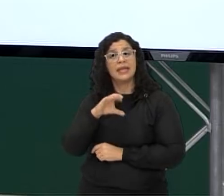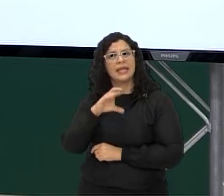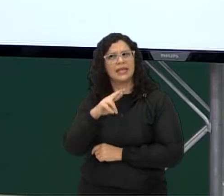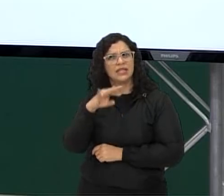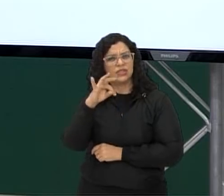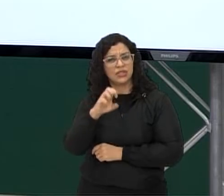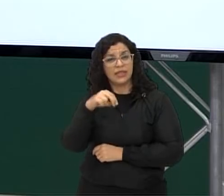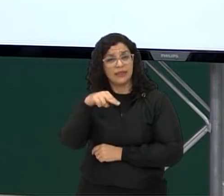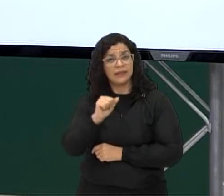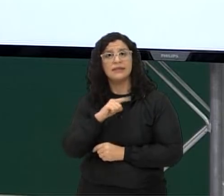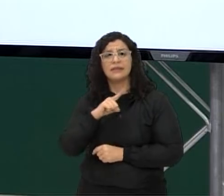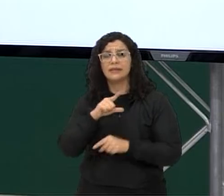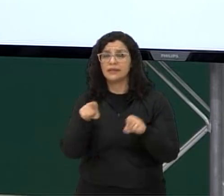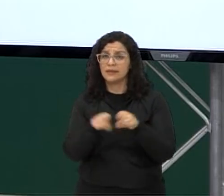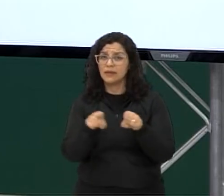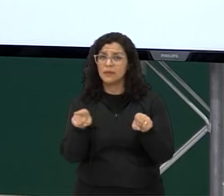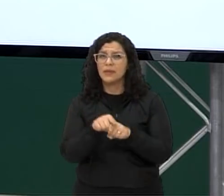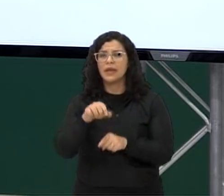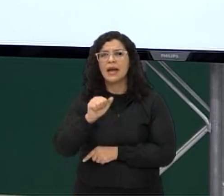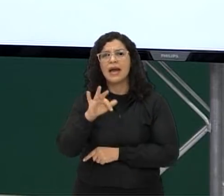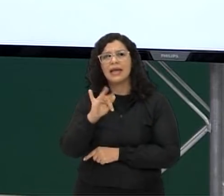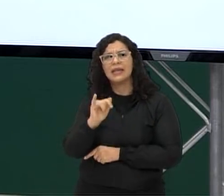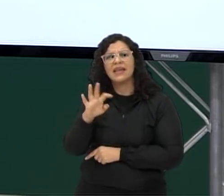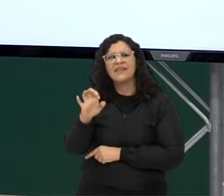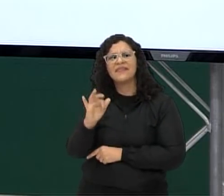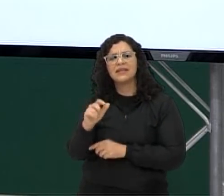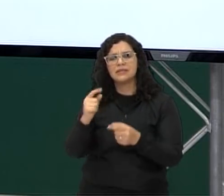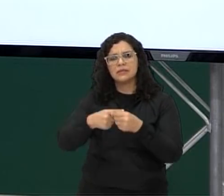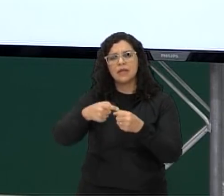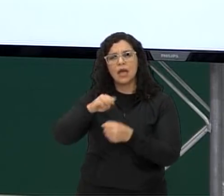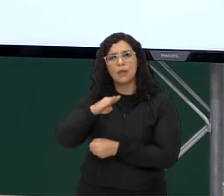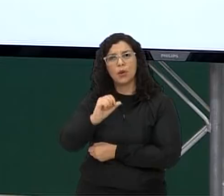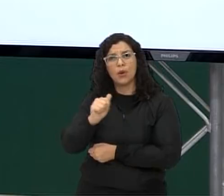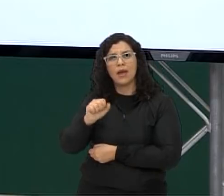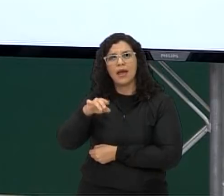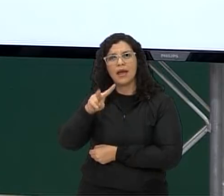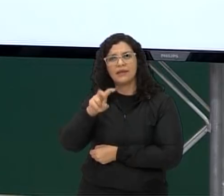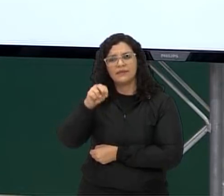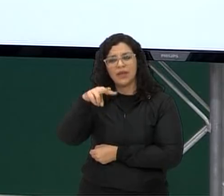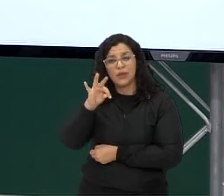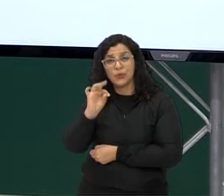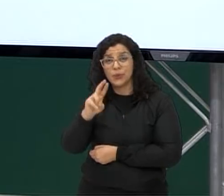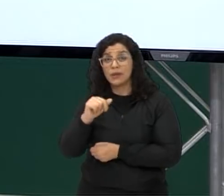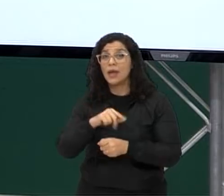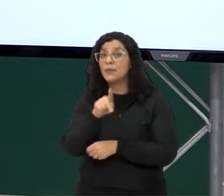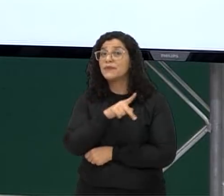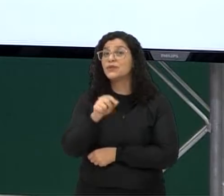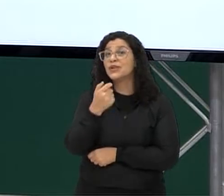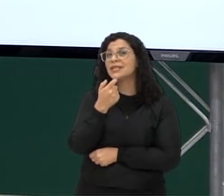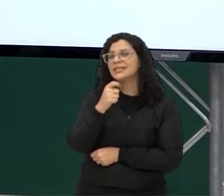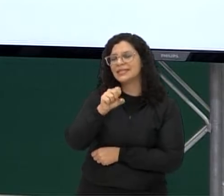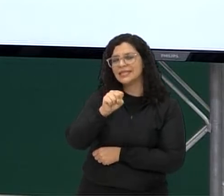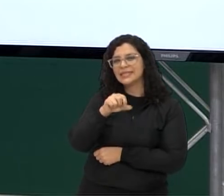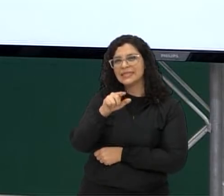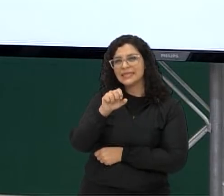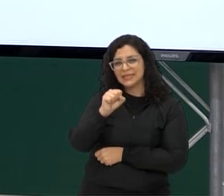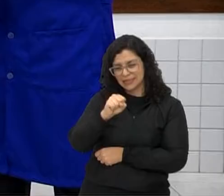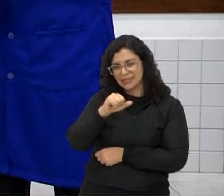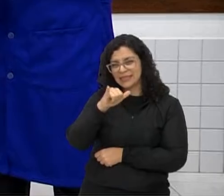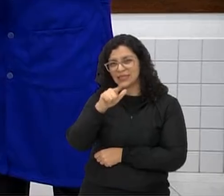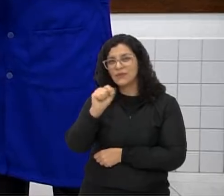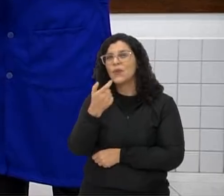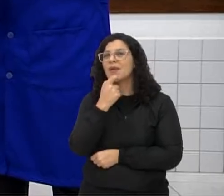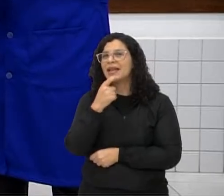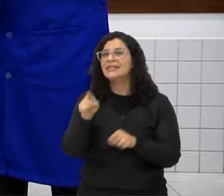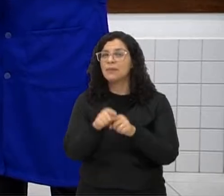Moreira. Também temos o Alif, de Boa Ventura, de São Roque. O professor Silvio, de inglês também. Um grande abraço,